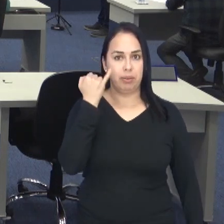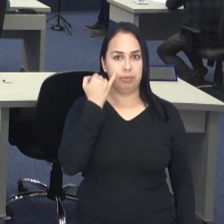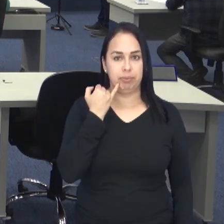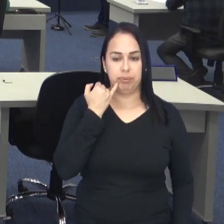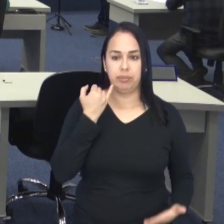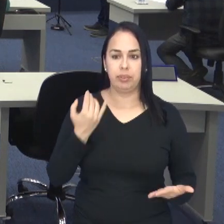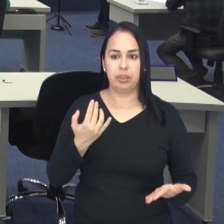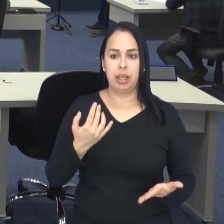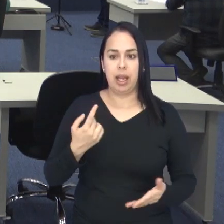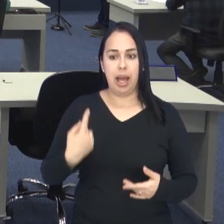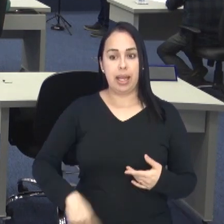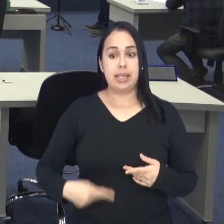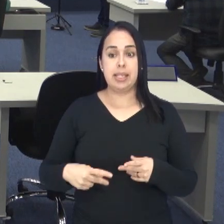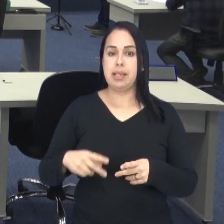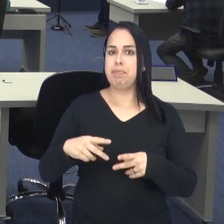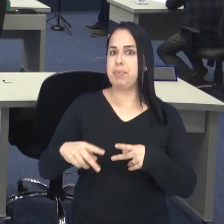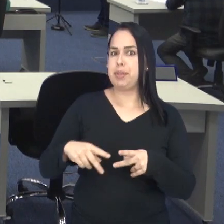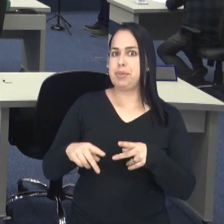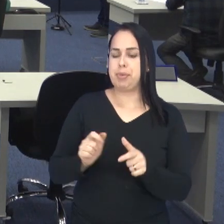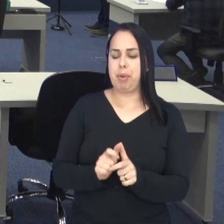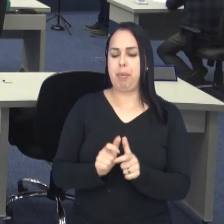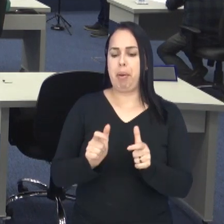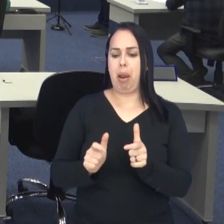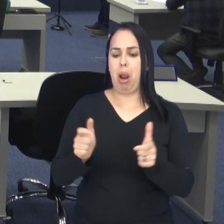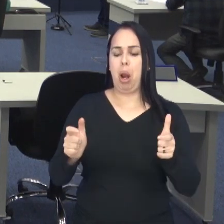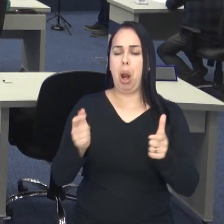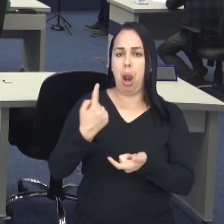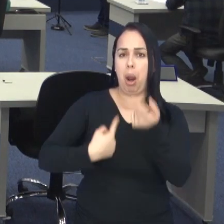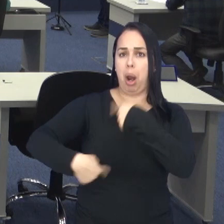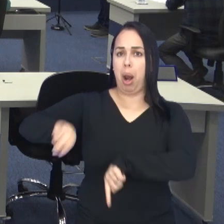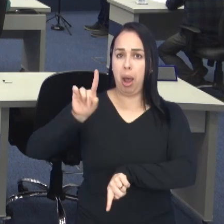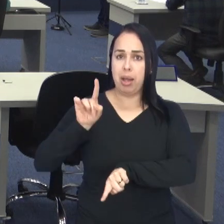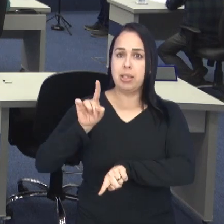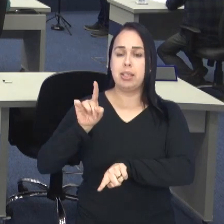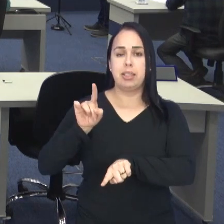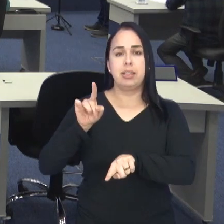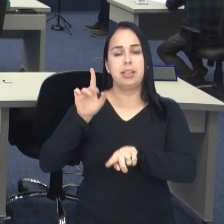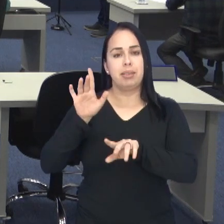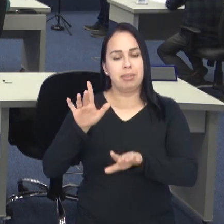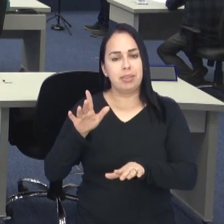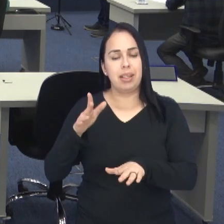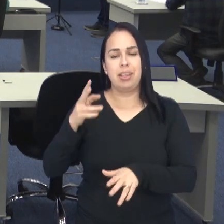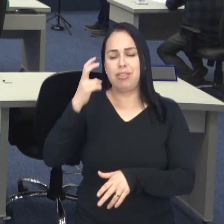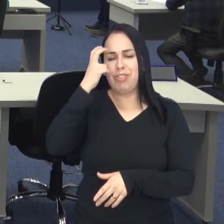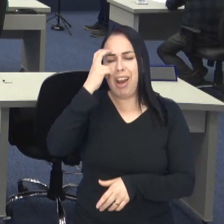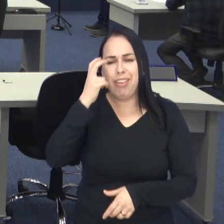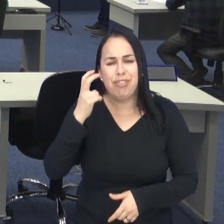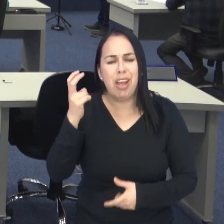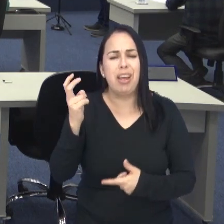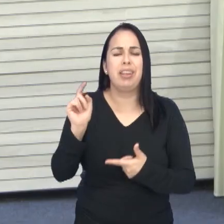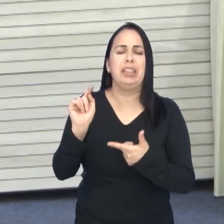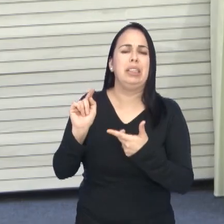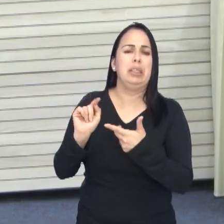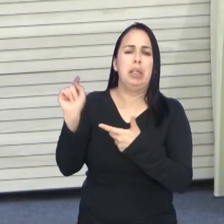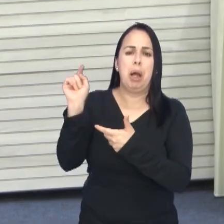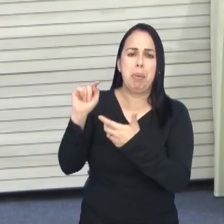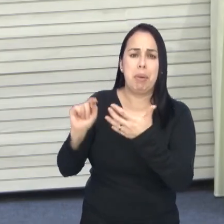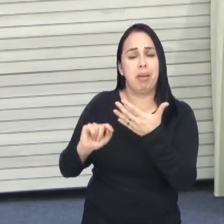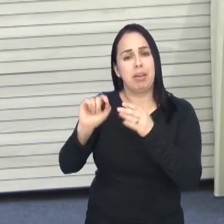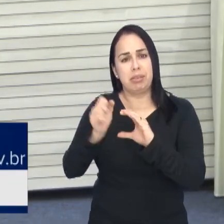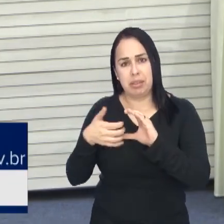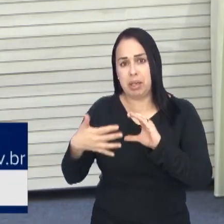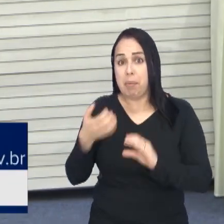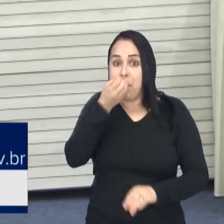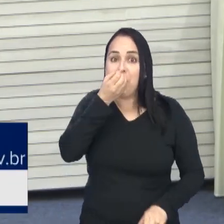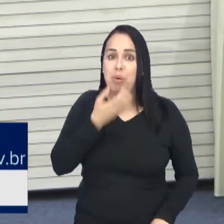quando a cidade está crescendo, está se desenvolvendo, uma cidade resiliente, inteligente. E aí você mostrou aqui